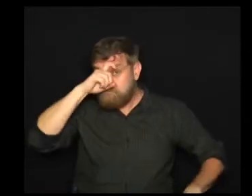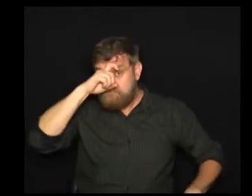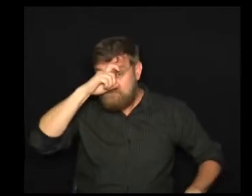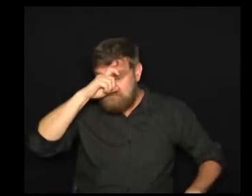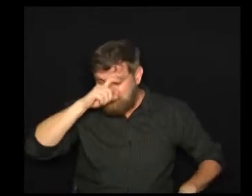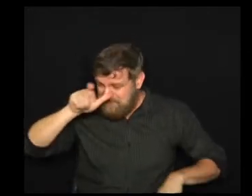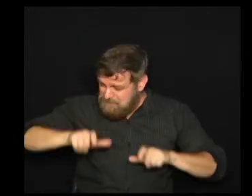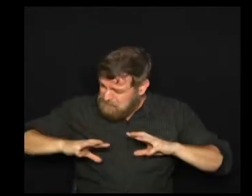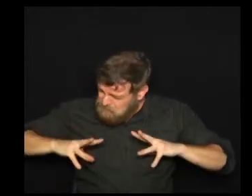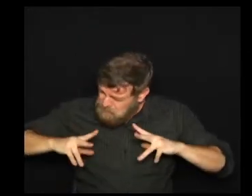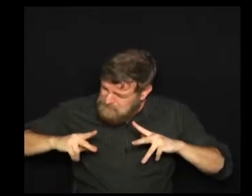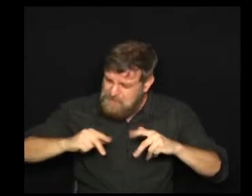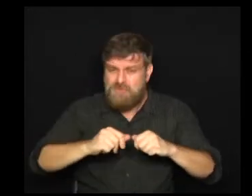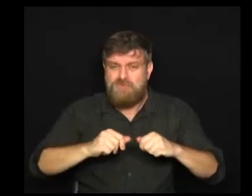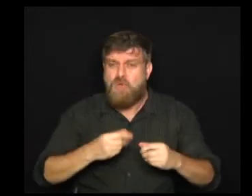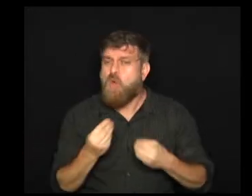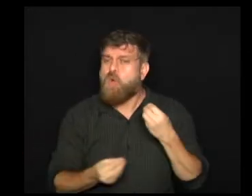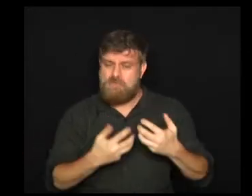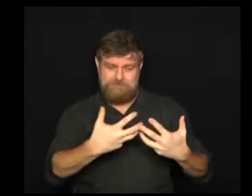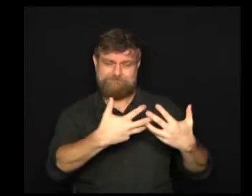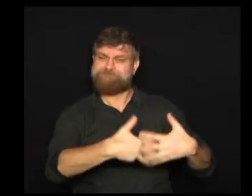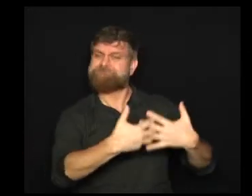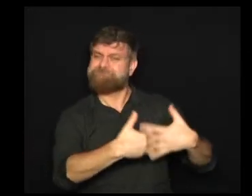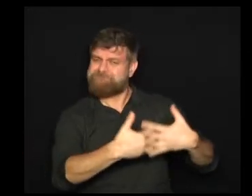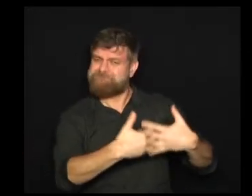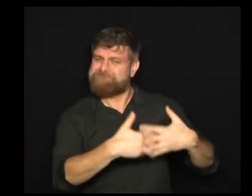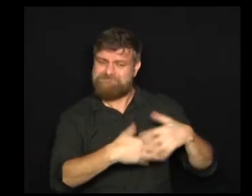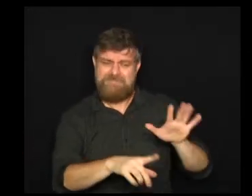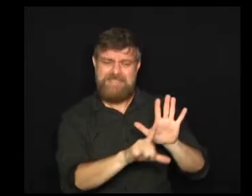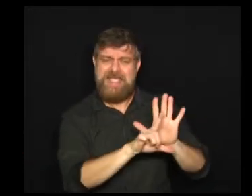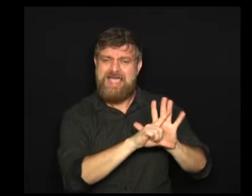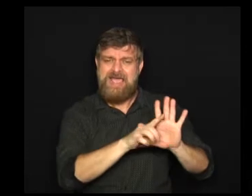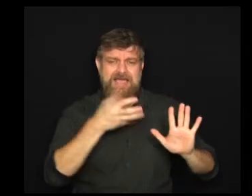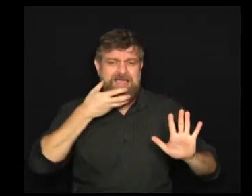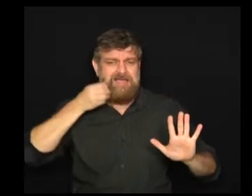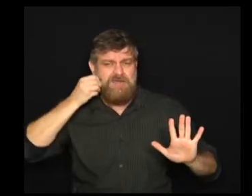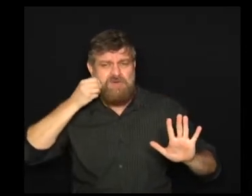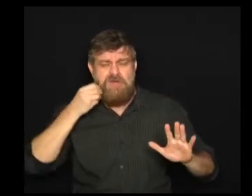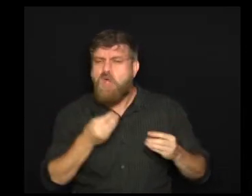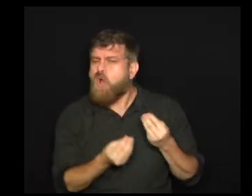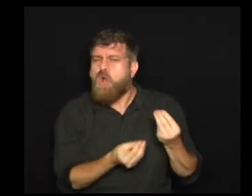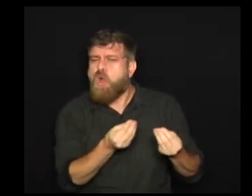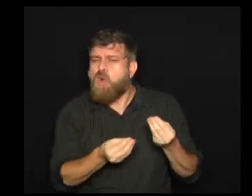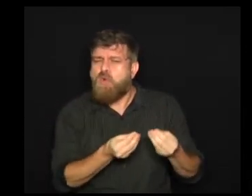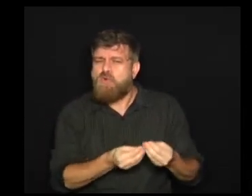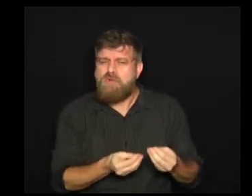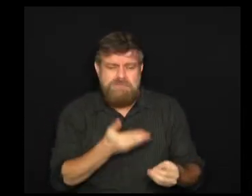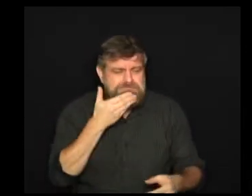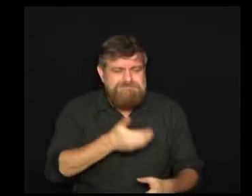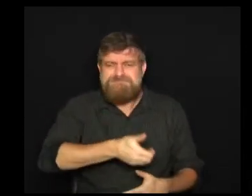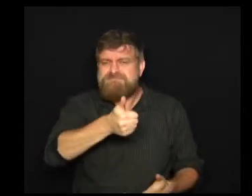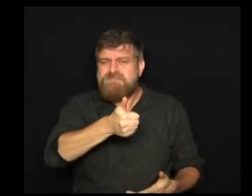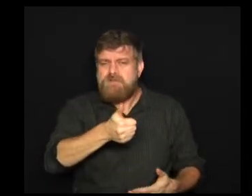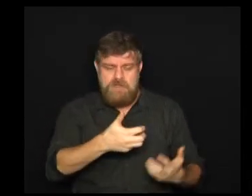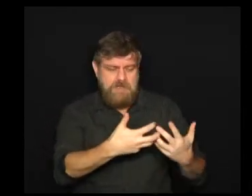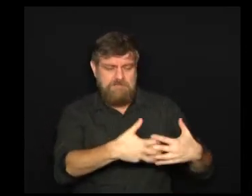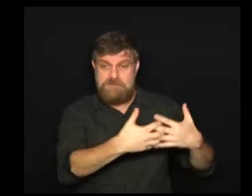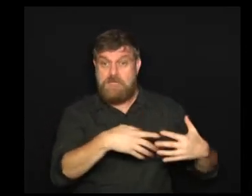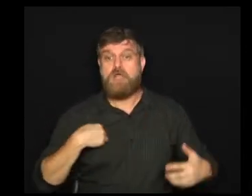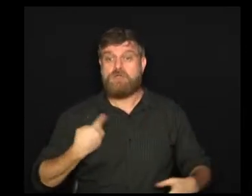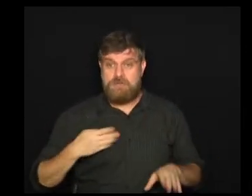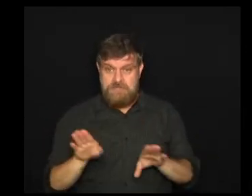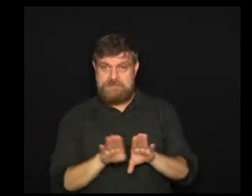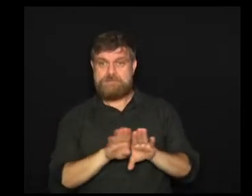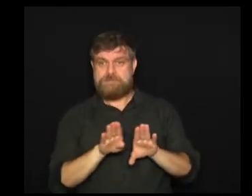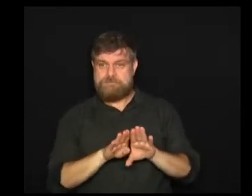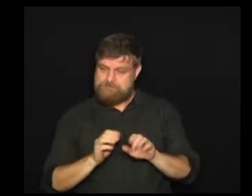em fazer com que ela funcione, né? Fazer com que ela seja mais efetiva. E nós também estamos nesse barco,